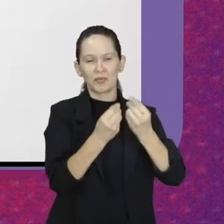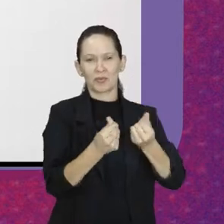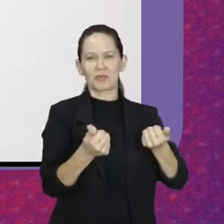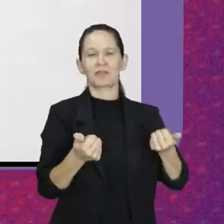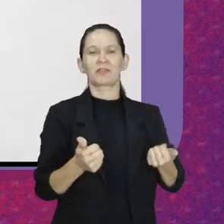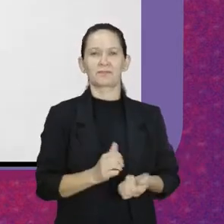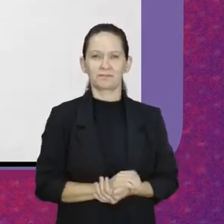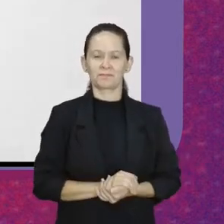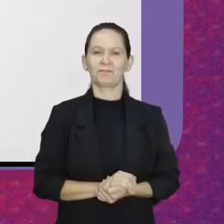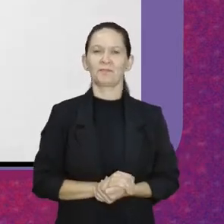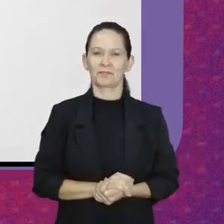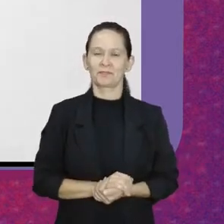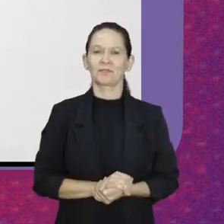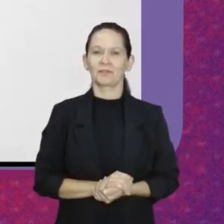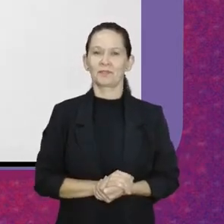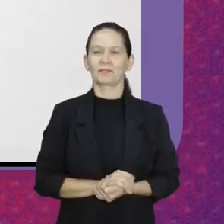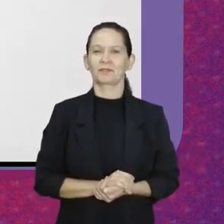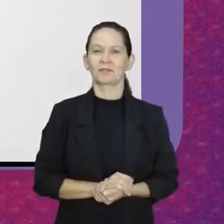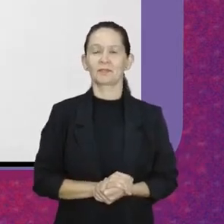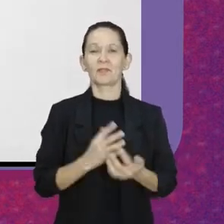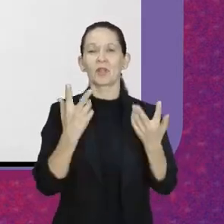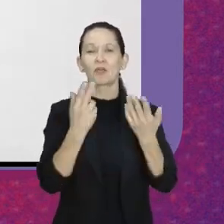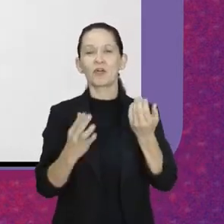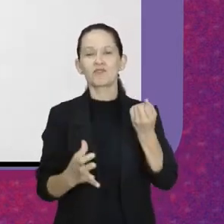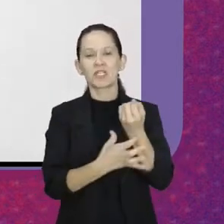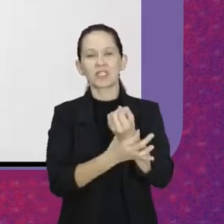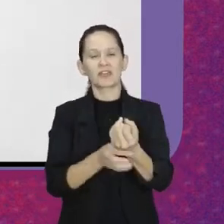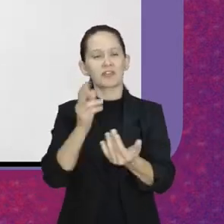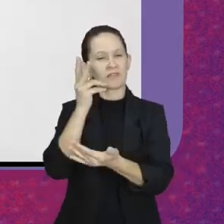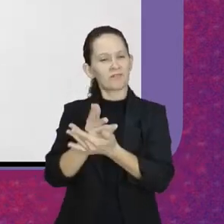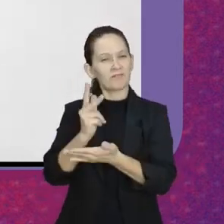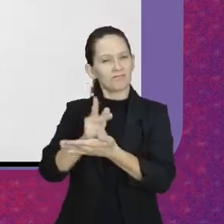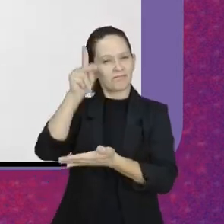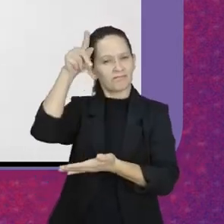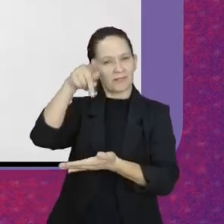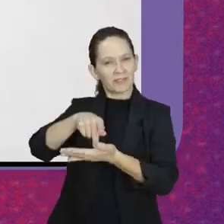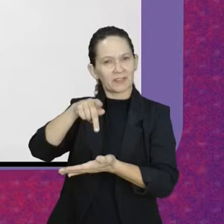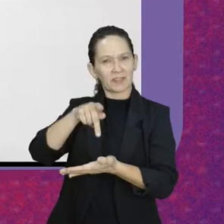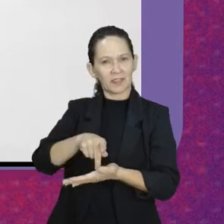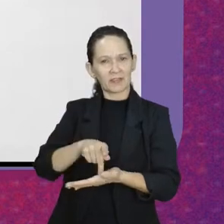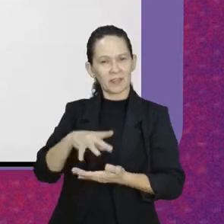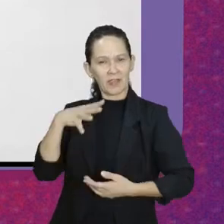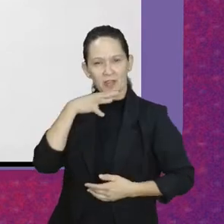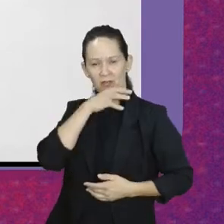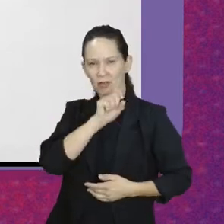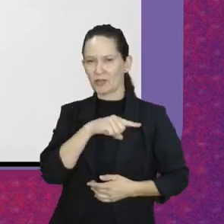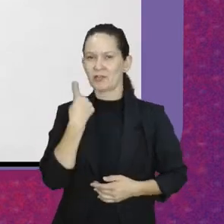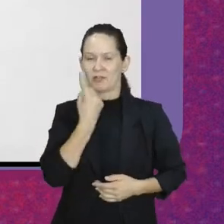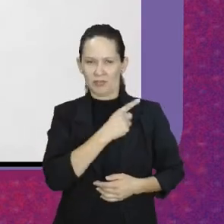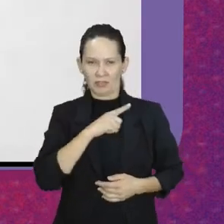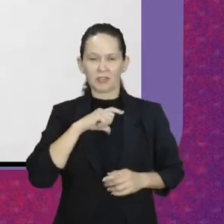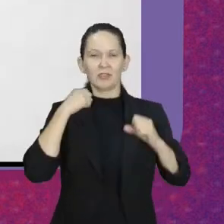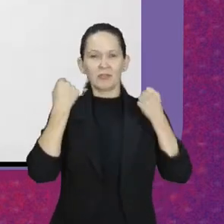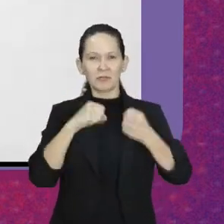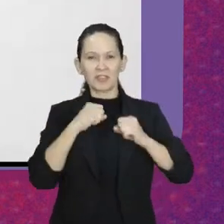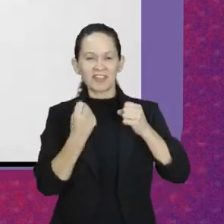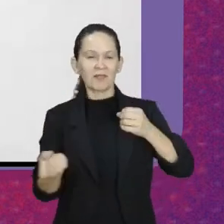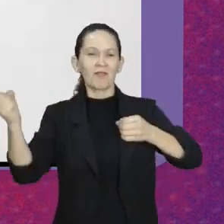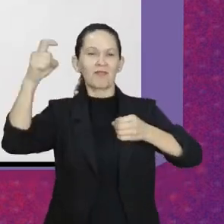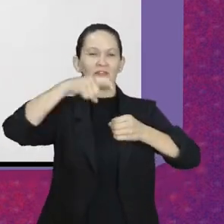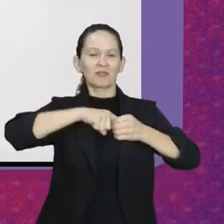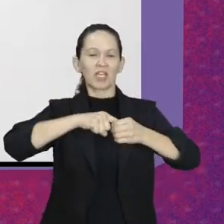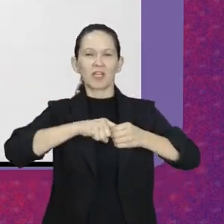enfim, como uma garantia mesmo, né? E eu acho que a gente tem que revogar esse teto